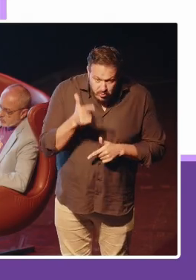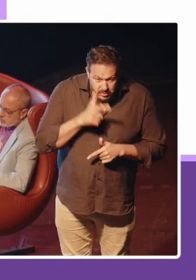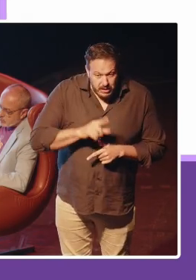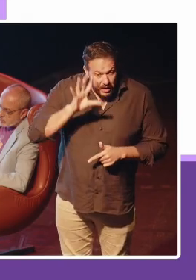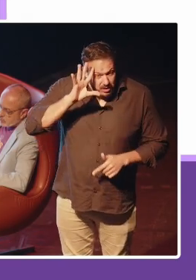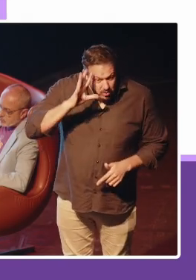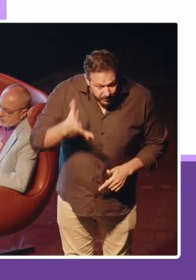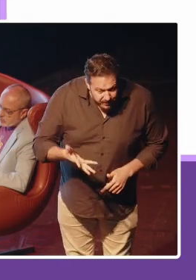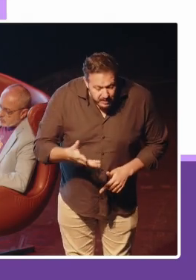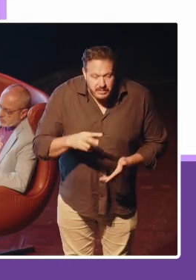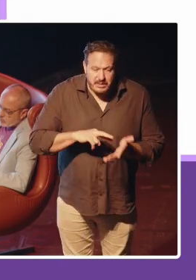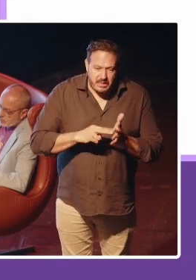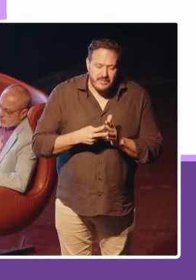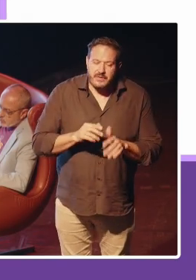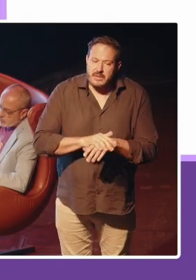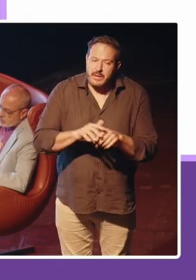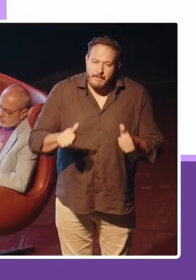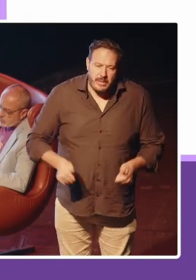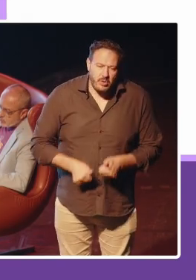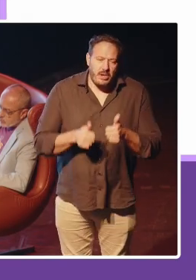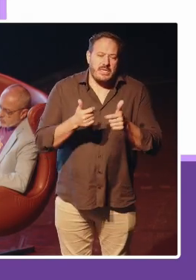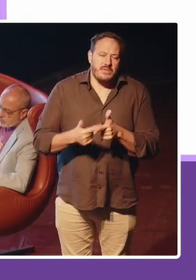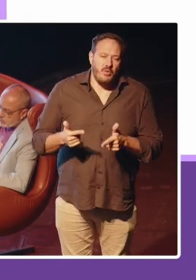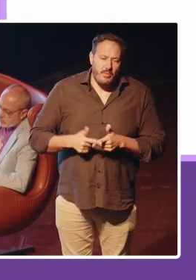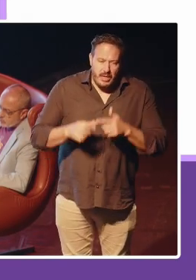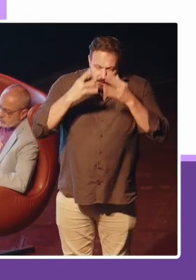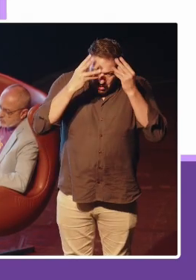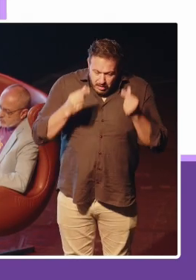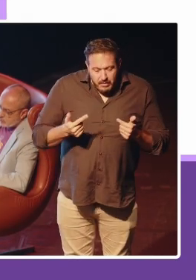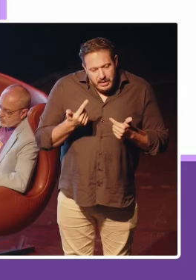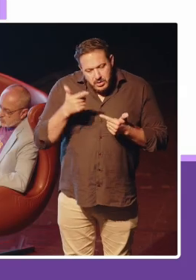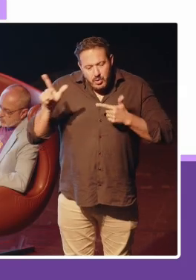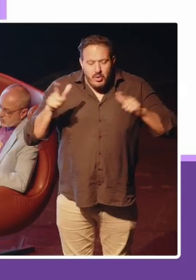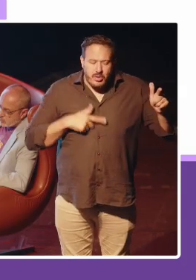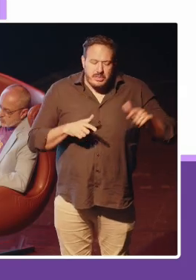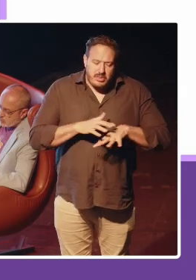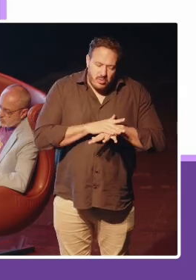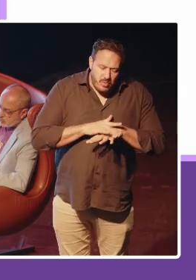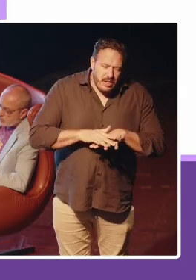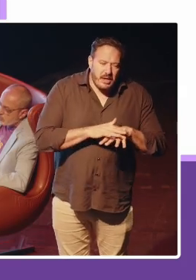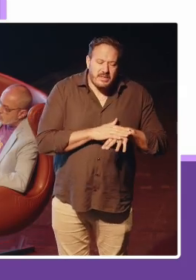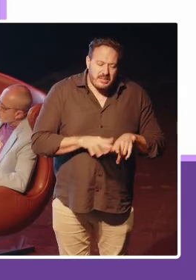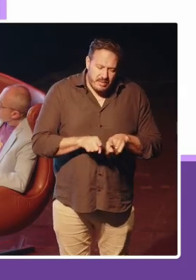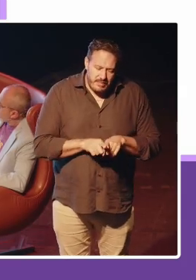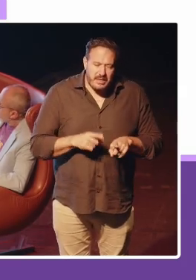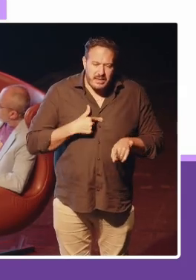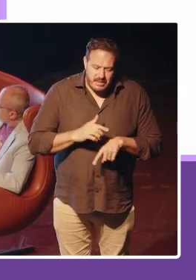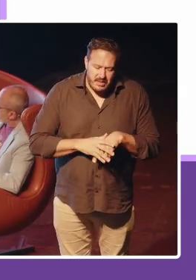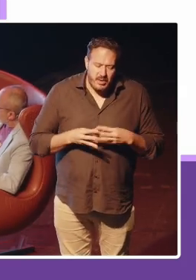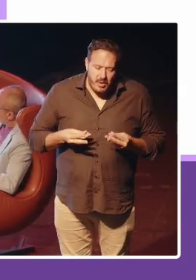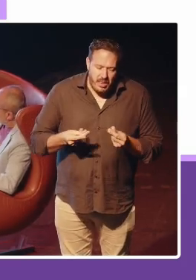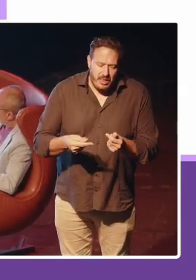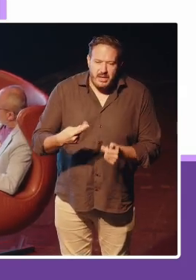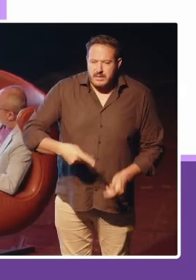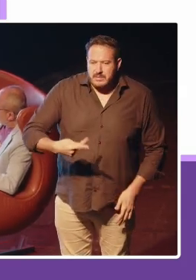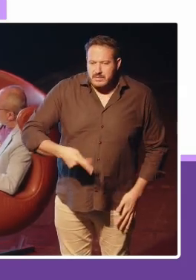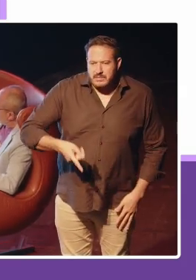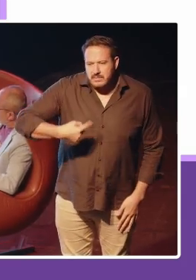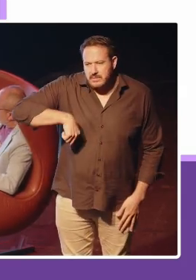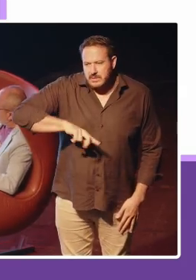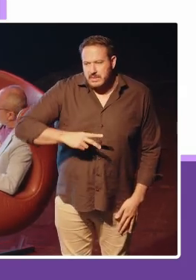muito o problema de demência, mas outras doenças, com certeza, e com certeza a qualidade de vida também do brasileiro.